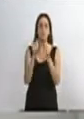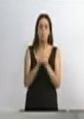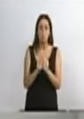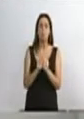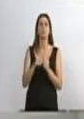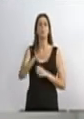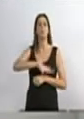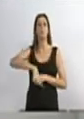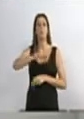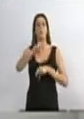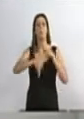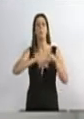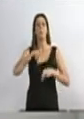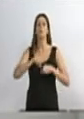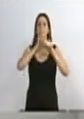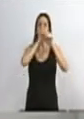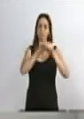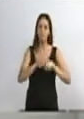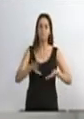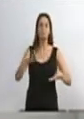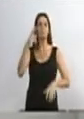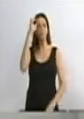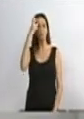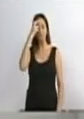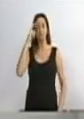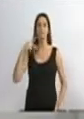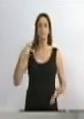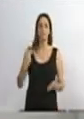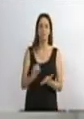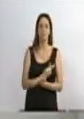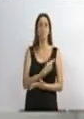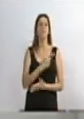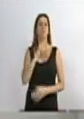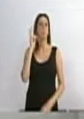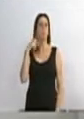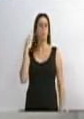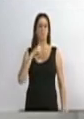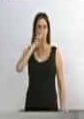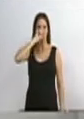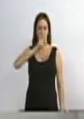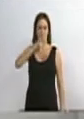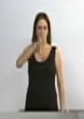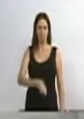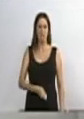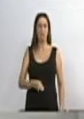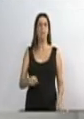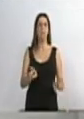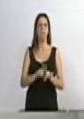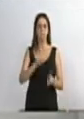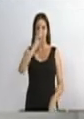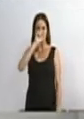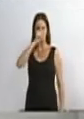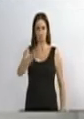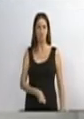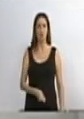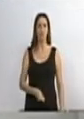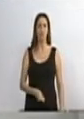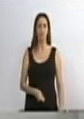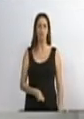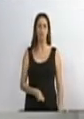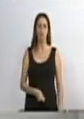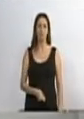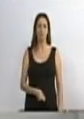elétricos, propagandeando essa cultura política autoritária e totalitária.